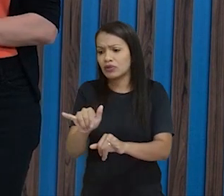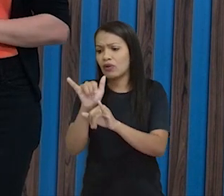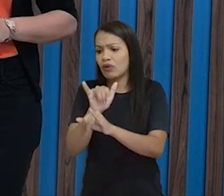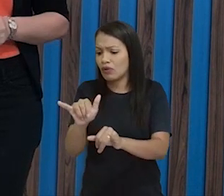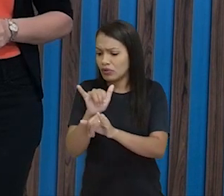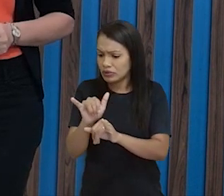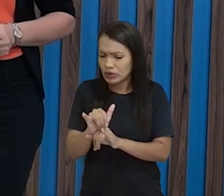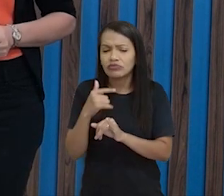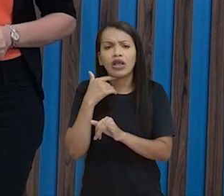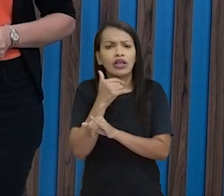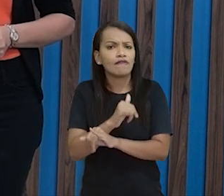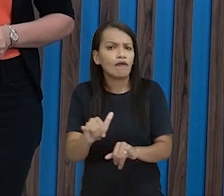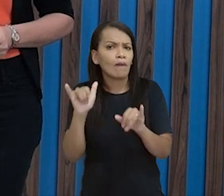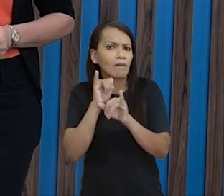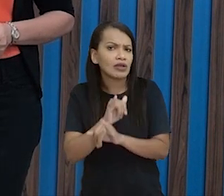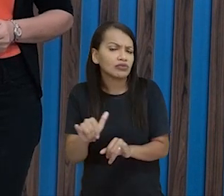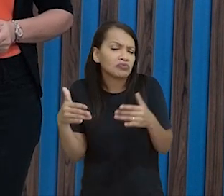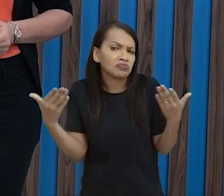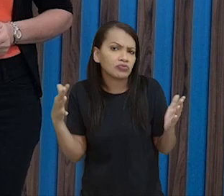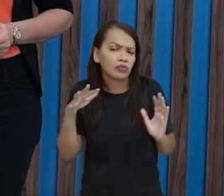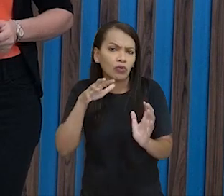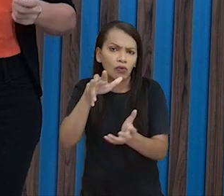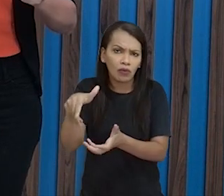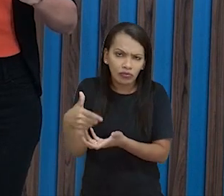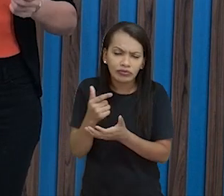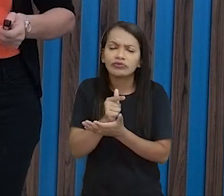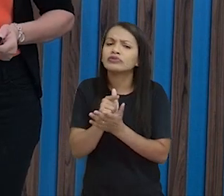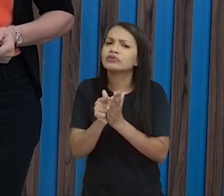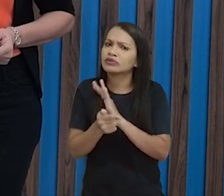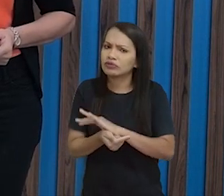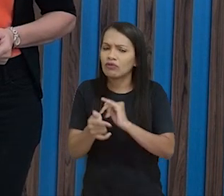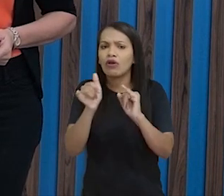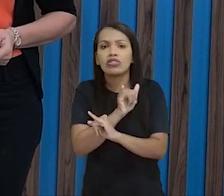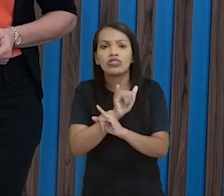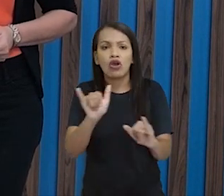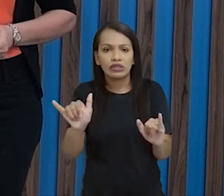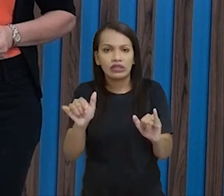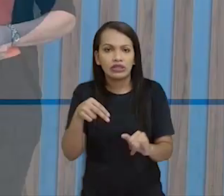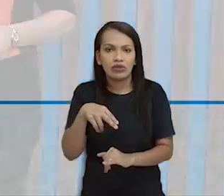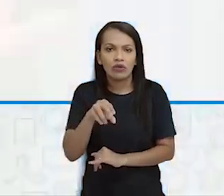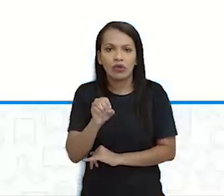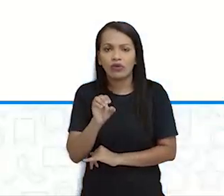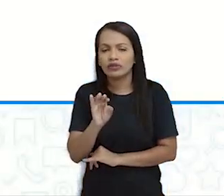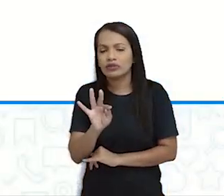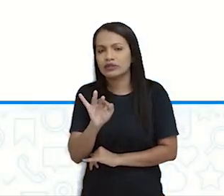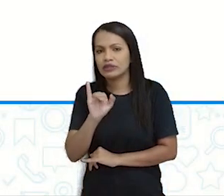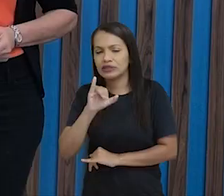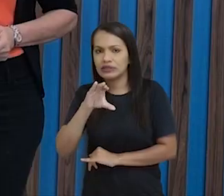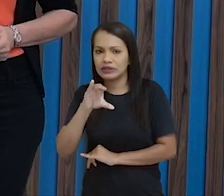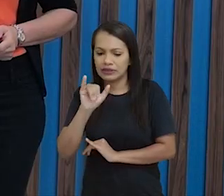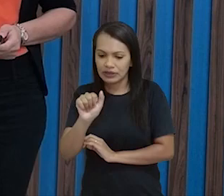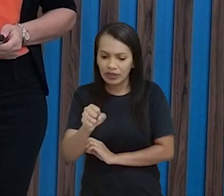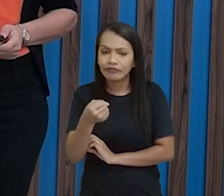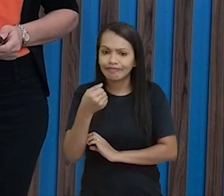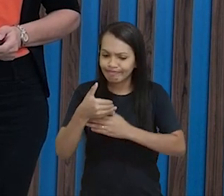saber informações sobre o mundo, você lê o gênero textual, notícias, e assim por diante, tá